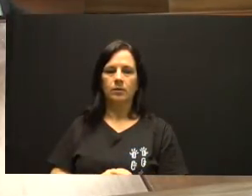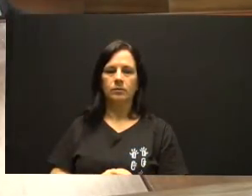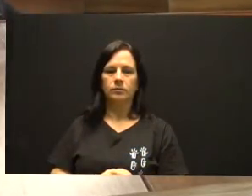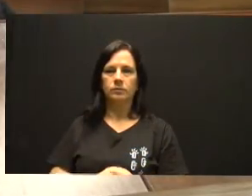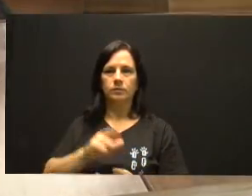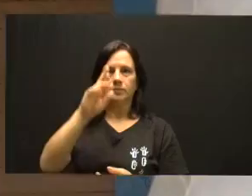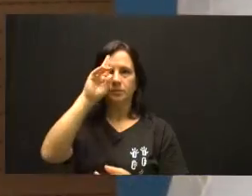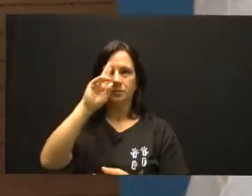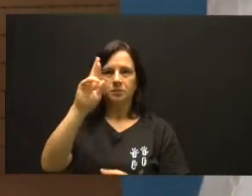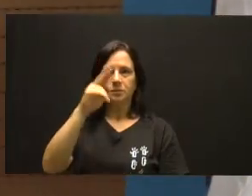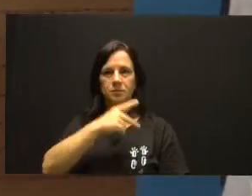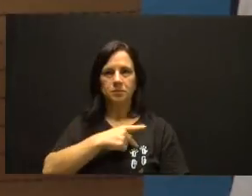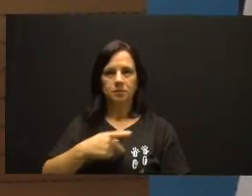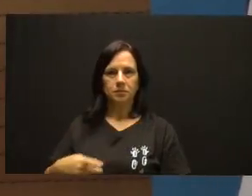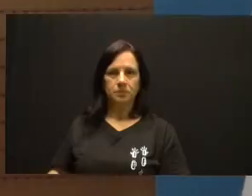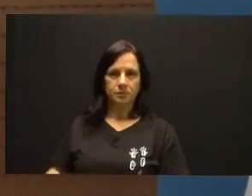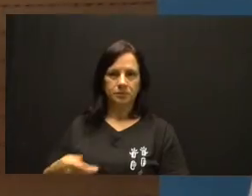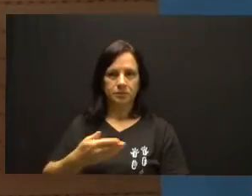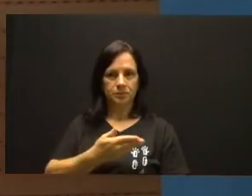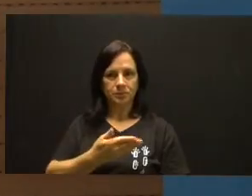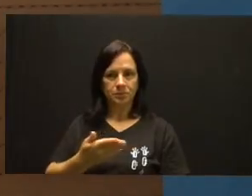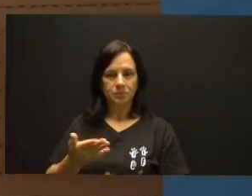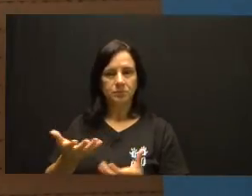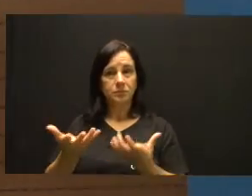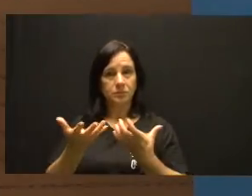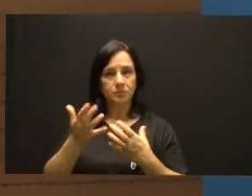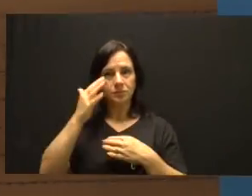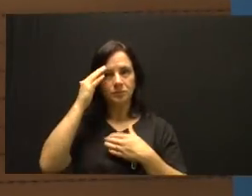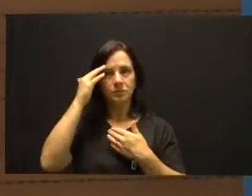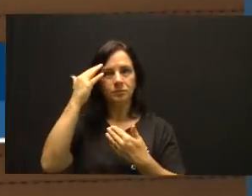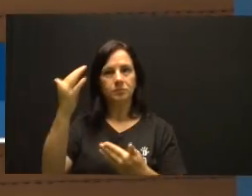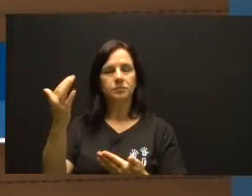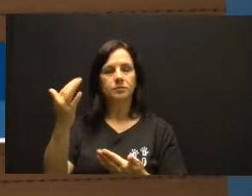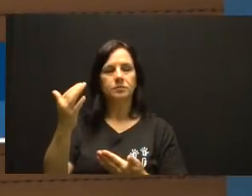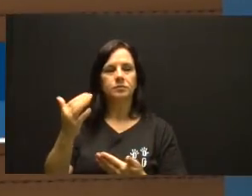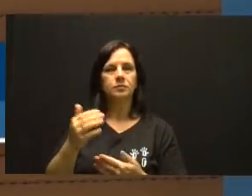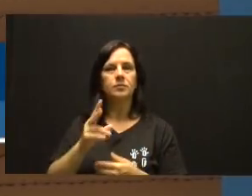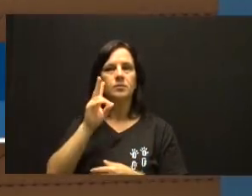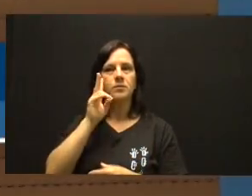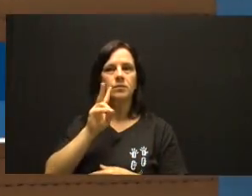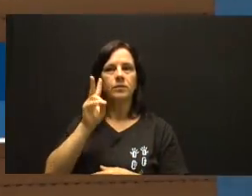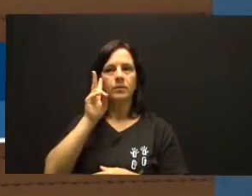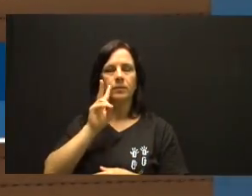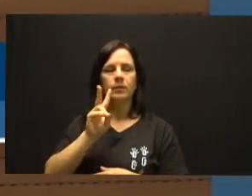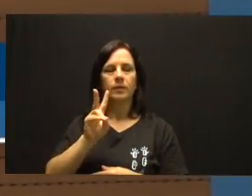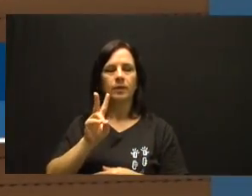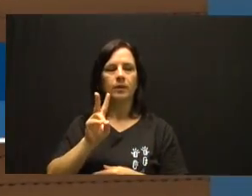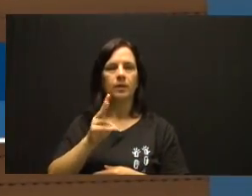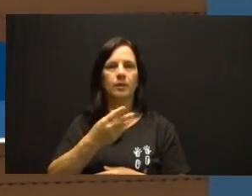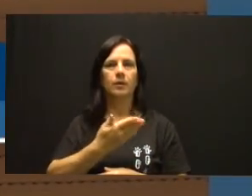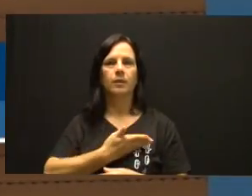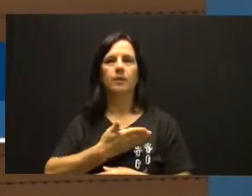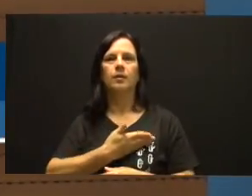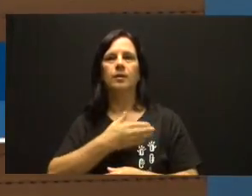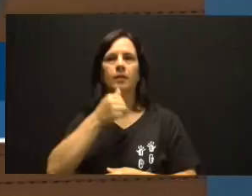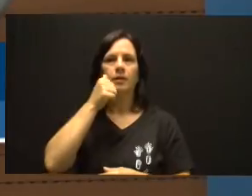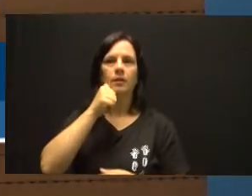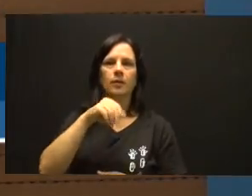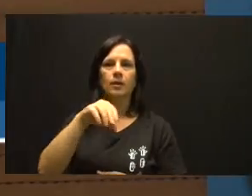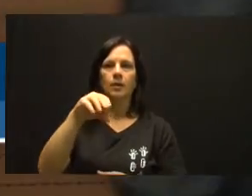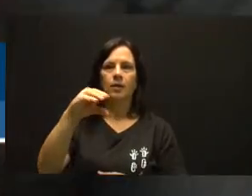Senhor presidente, nobres pares, quero aqui agradecer já desde já pela lembrança da minha amiga Cíntia, que é uma